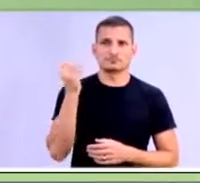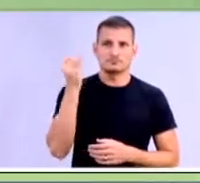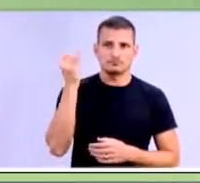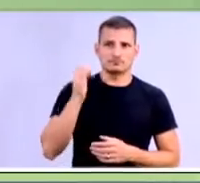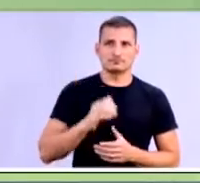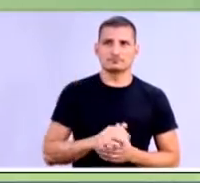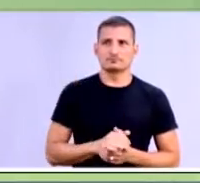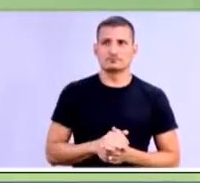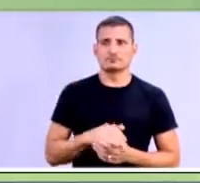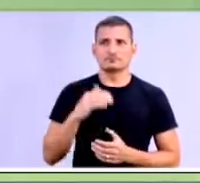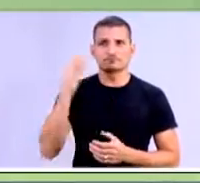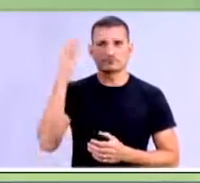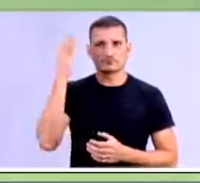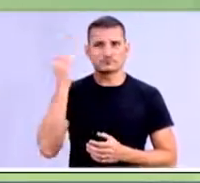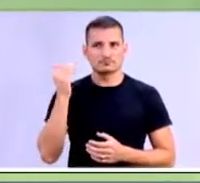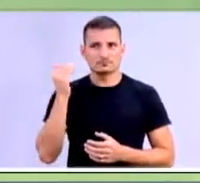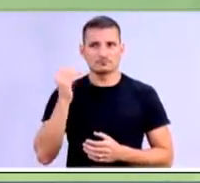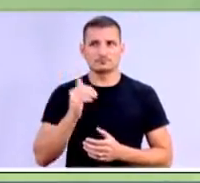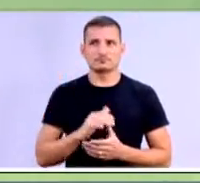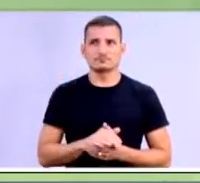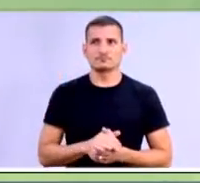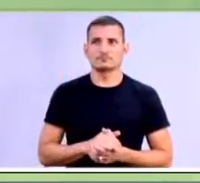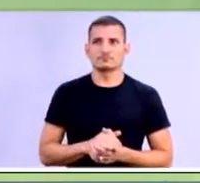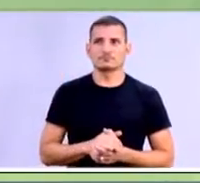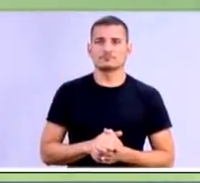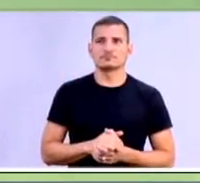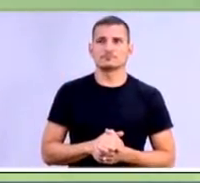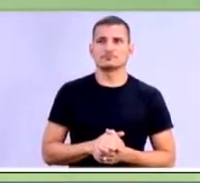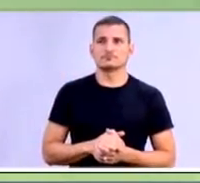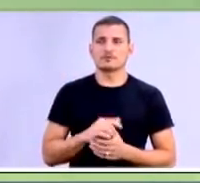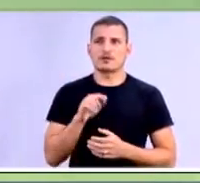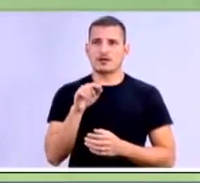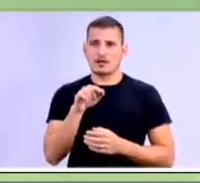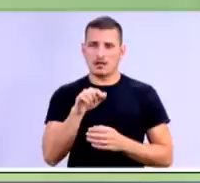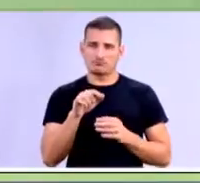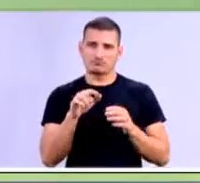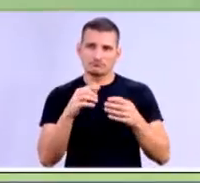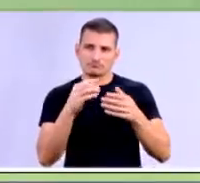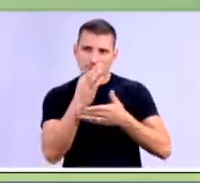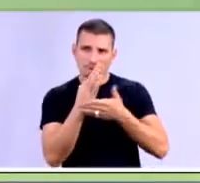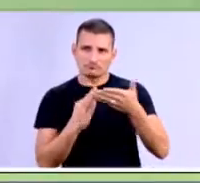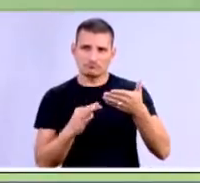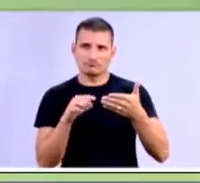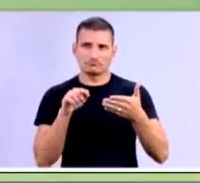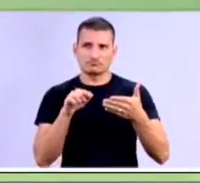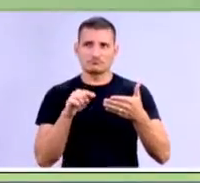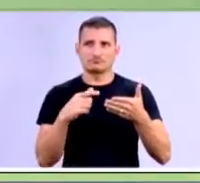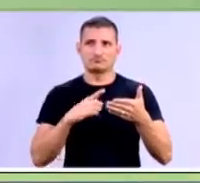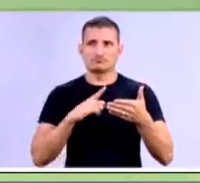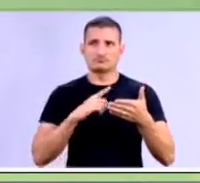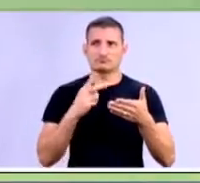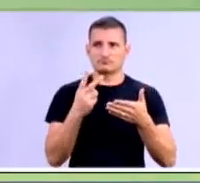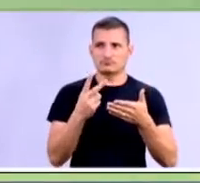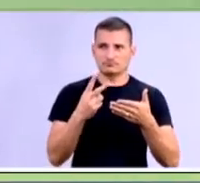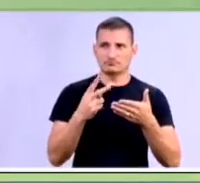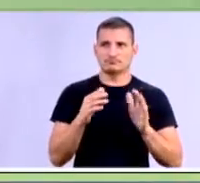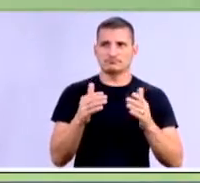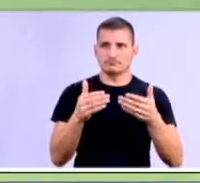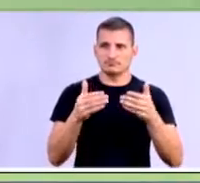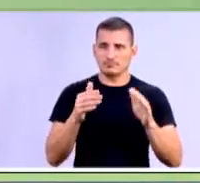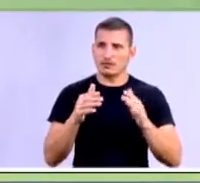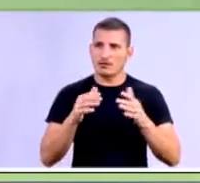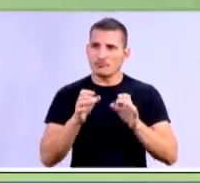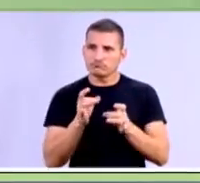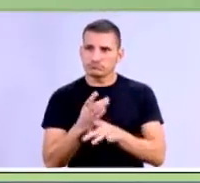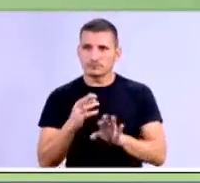importante nós sabermos sobre a questão do fechamento desse teu texto? Que existem somente 2 tipos de fechos diferentes.